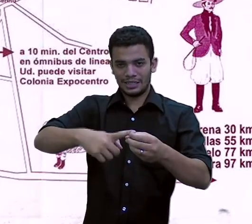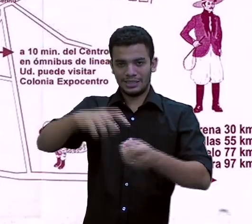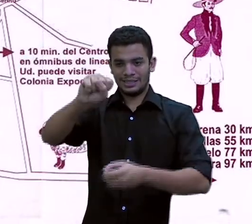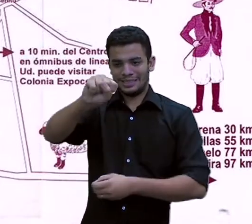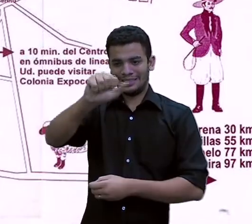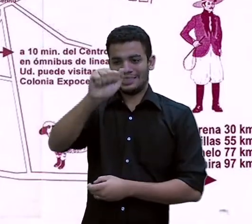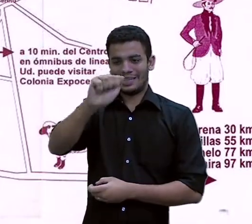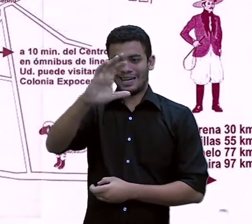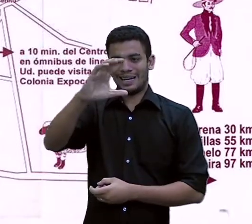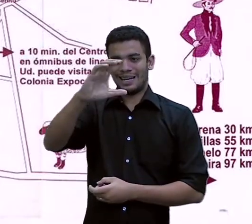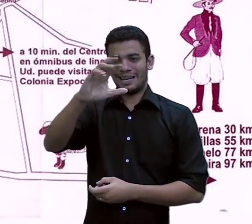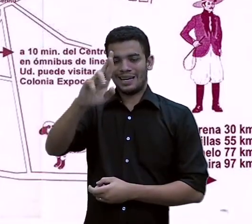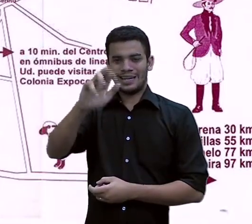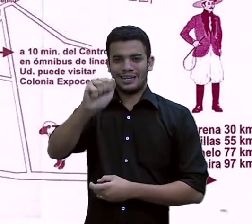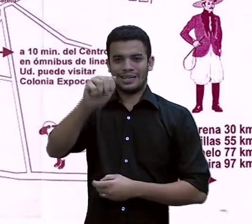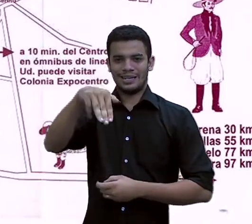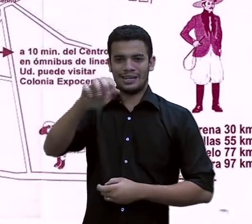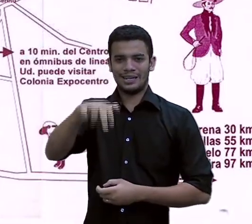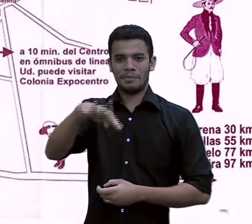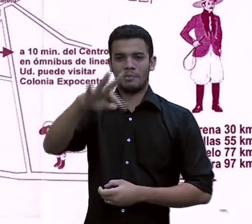de origem espanhola, né?